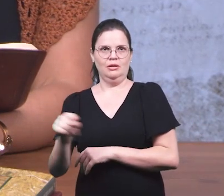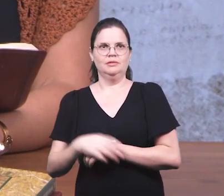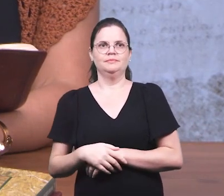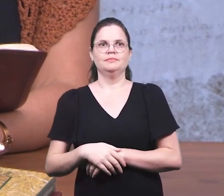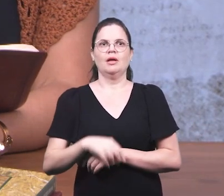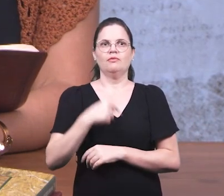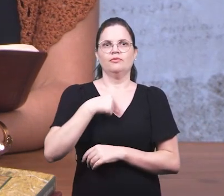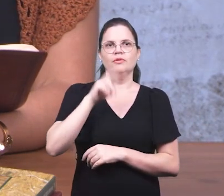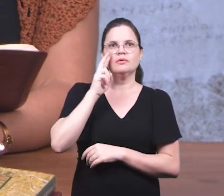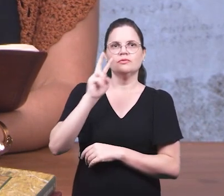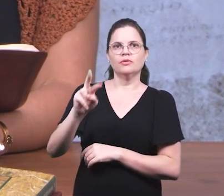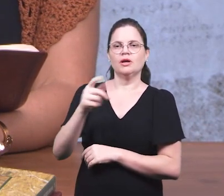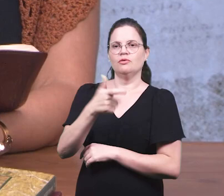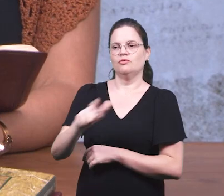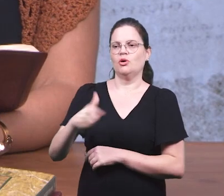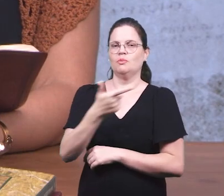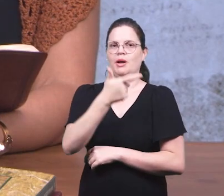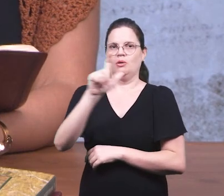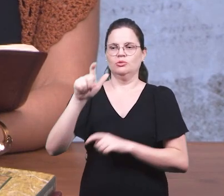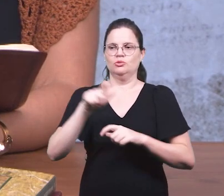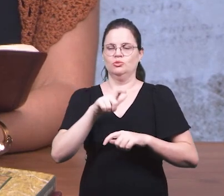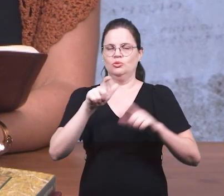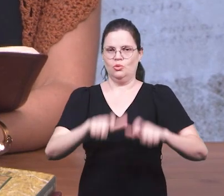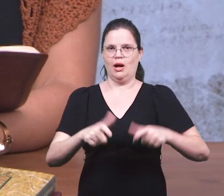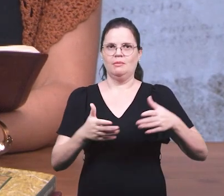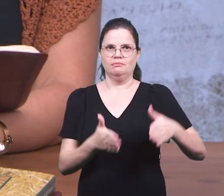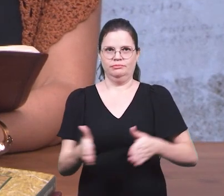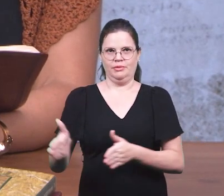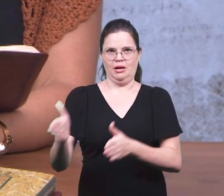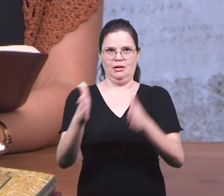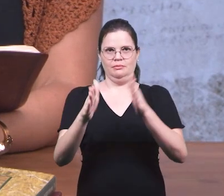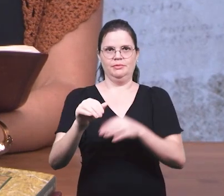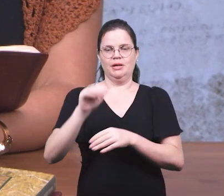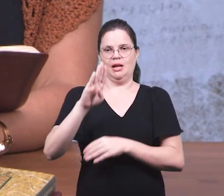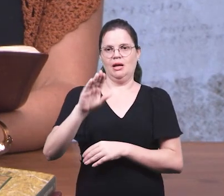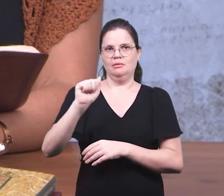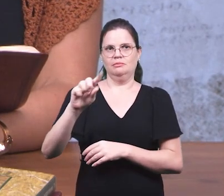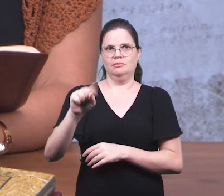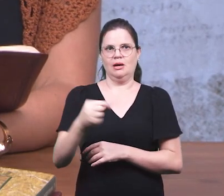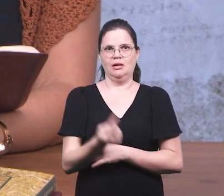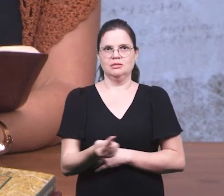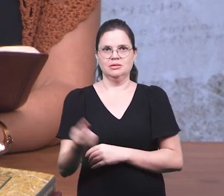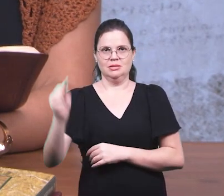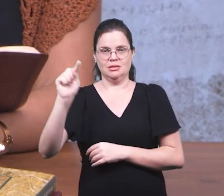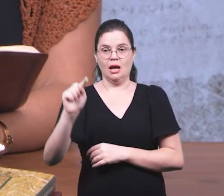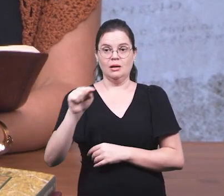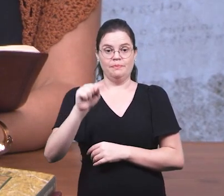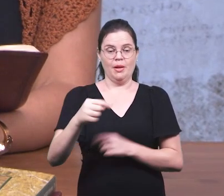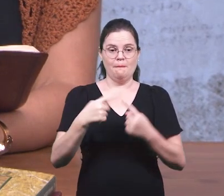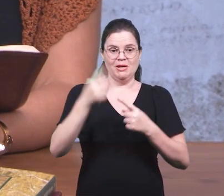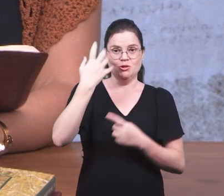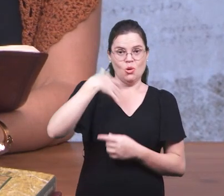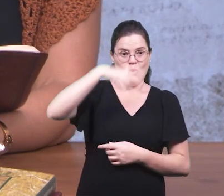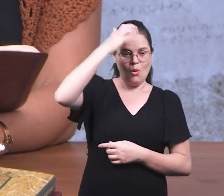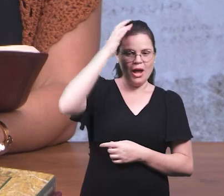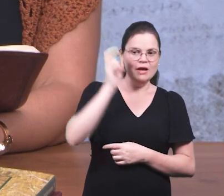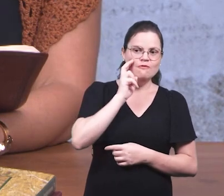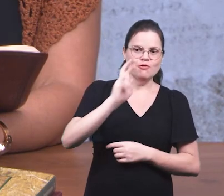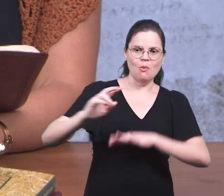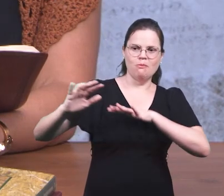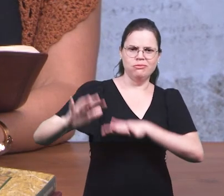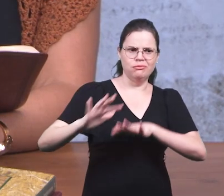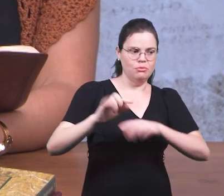o caminho de Bazã. E Og, rei de Bazã, saiu contra eles e todo o seu povo